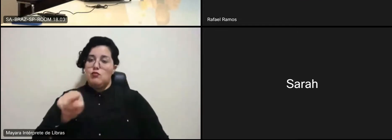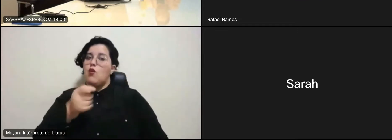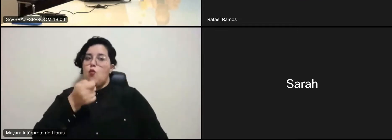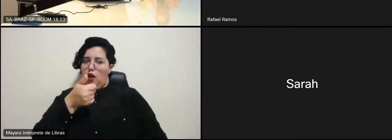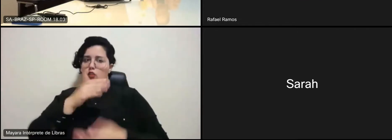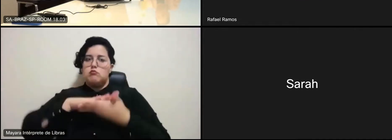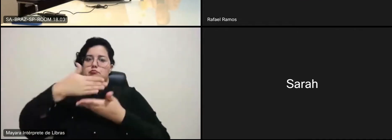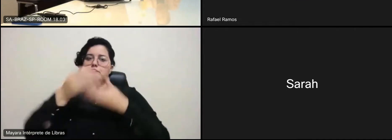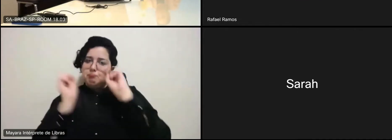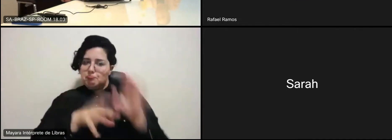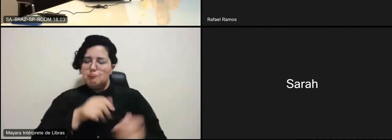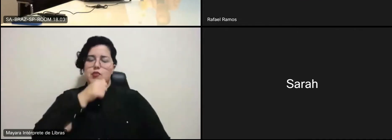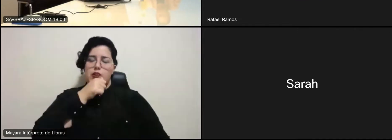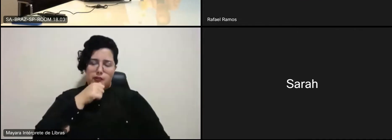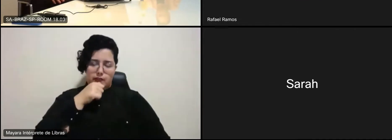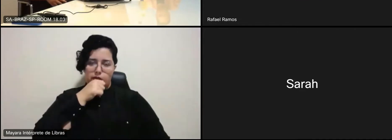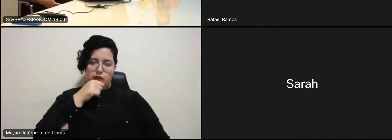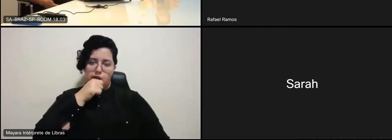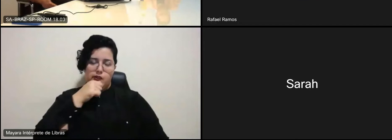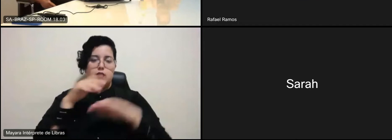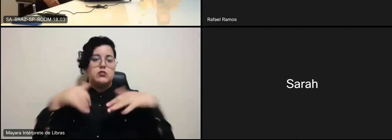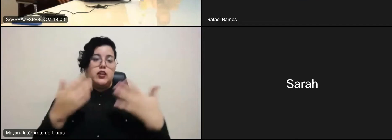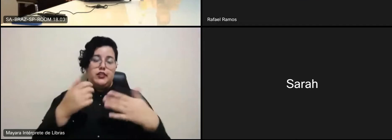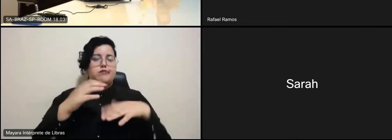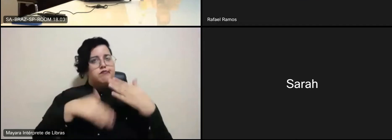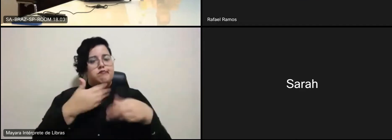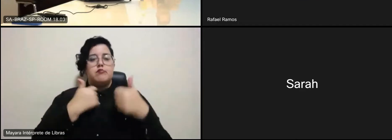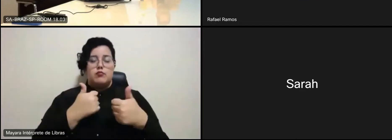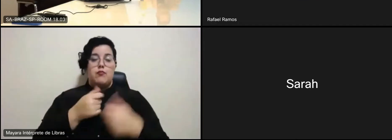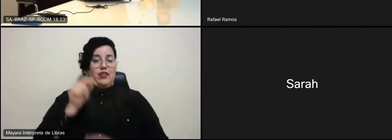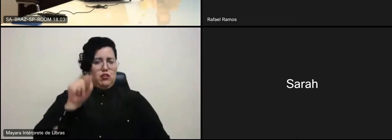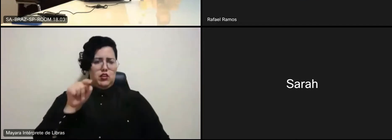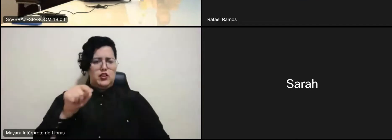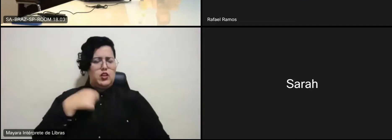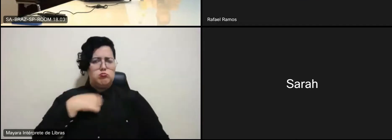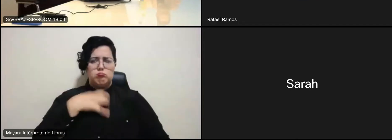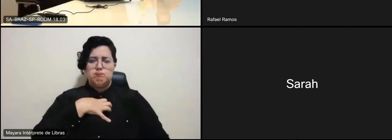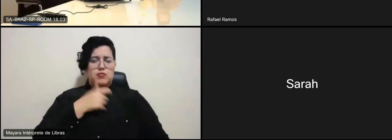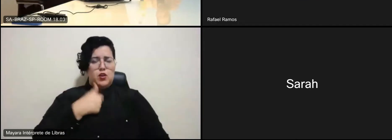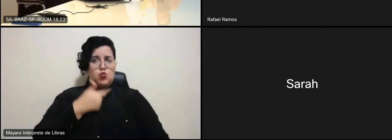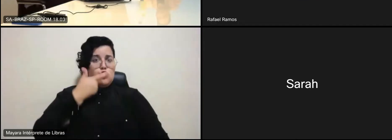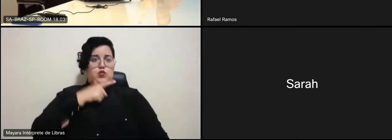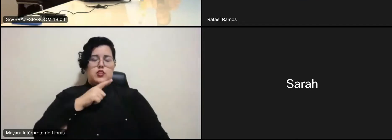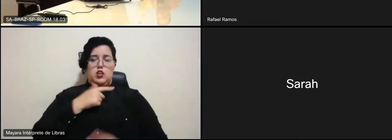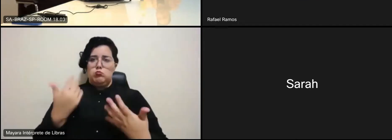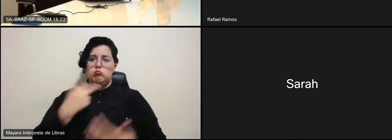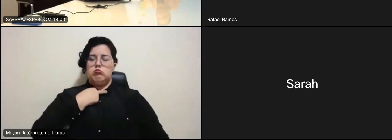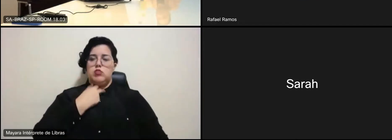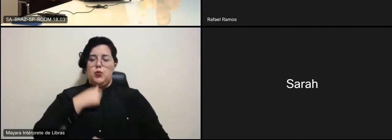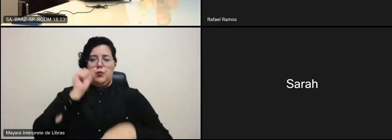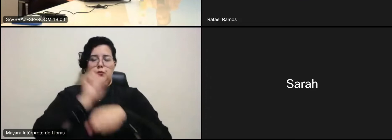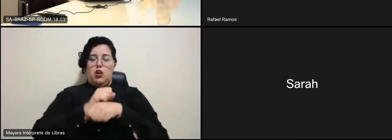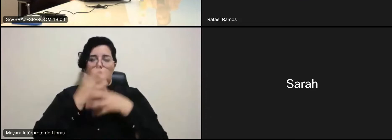também. E aí vem a parte trágica da história, porque naquele momento eu não consegui reagir, eu não tive reação, realmente me pegou